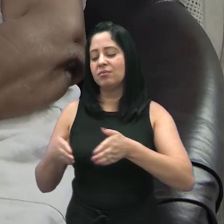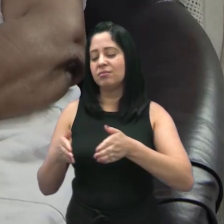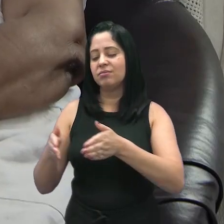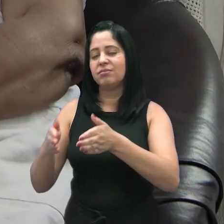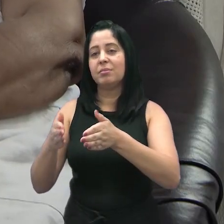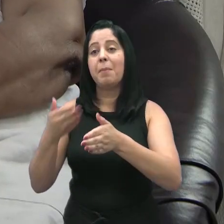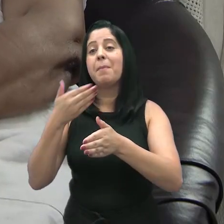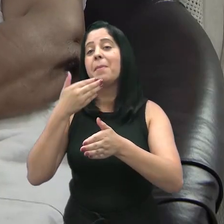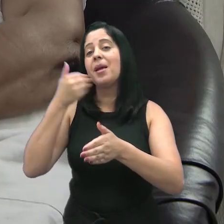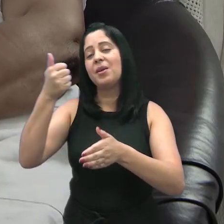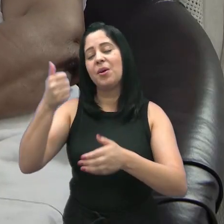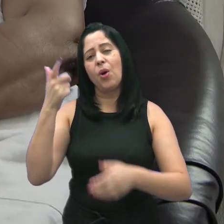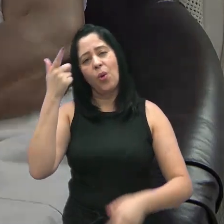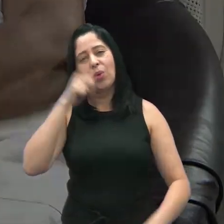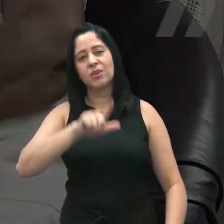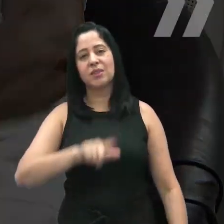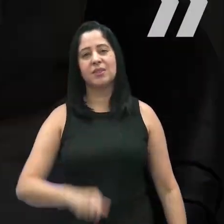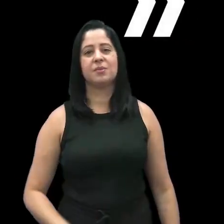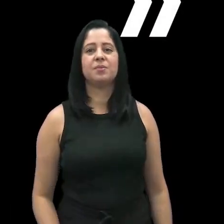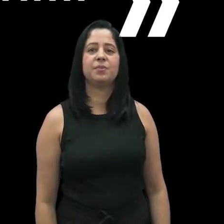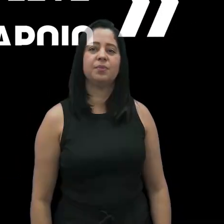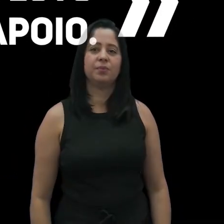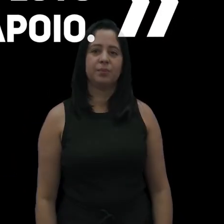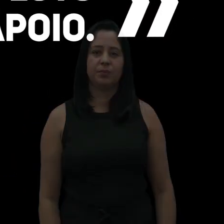amanhã, sabe? Eu consegui.